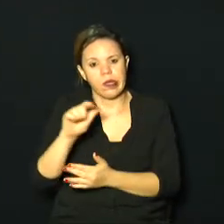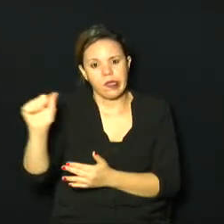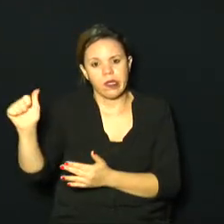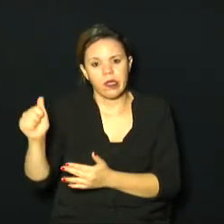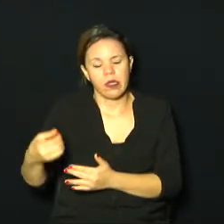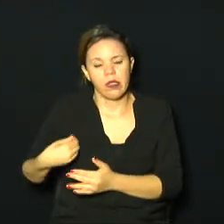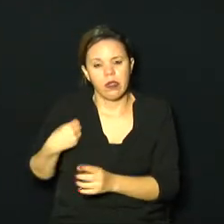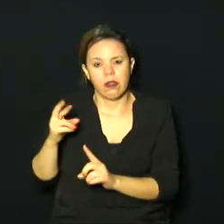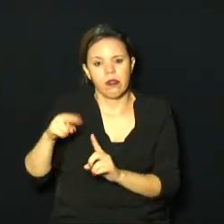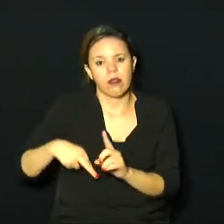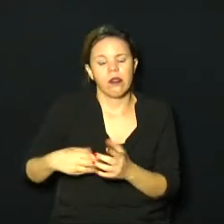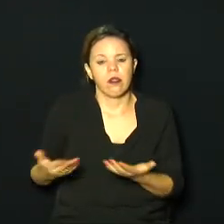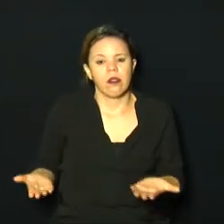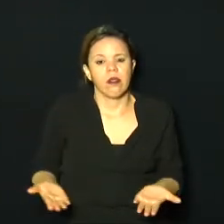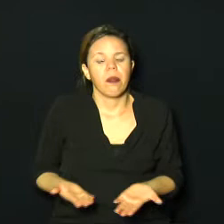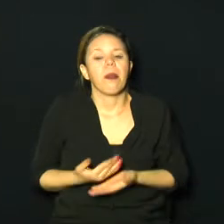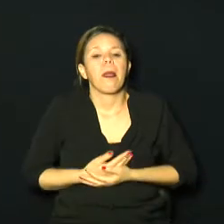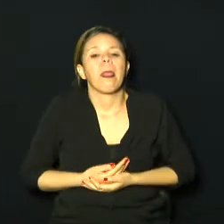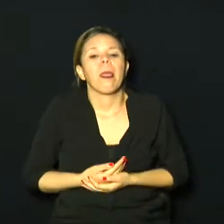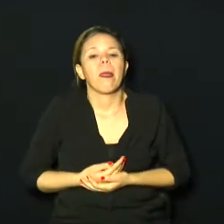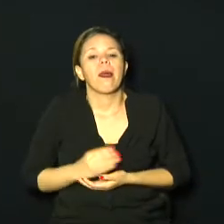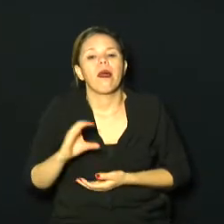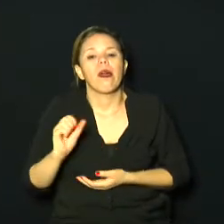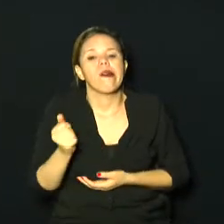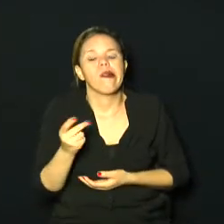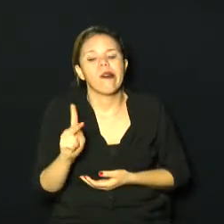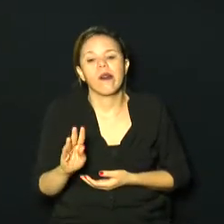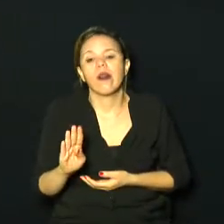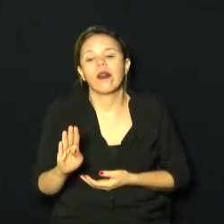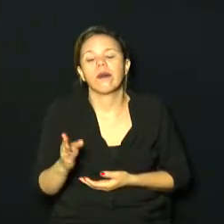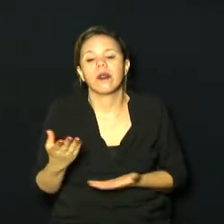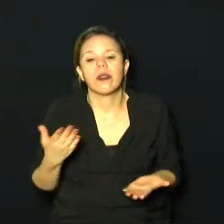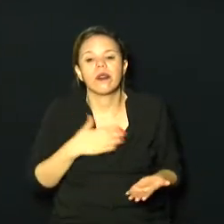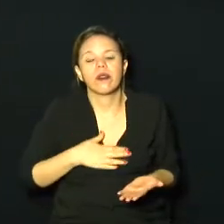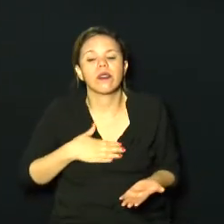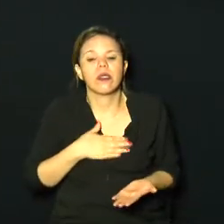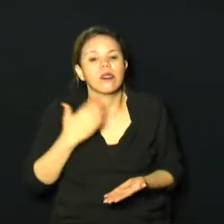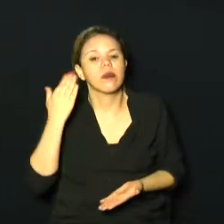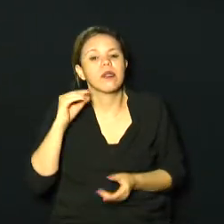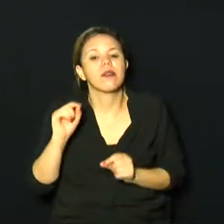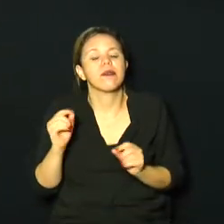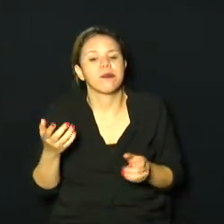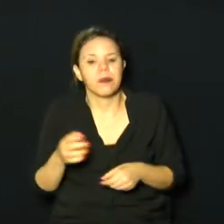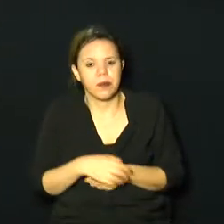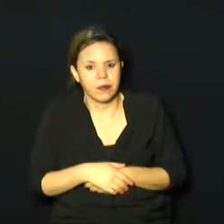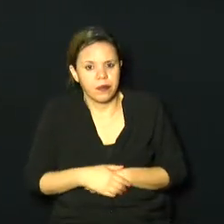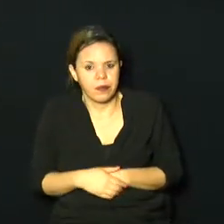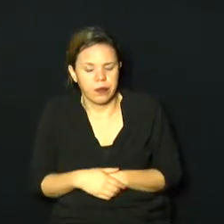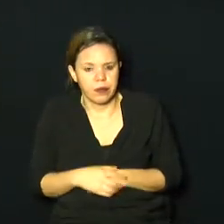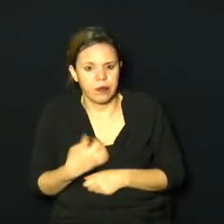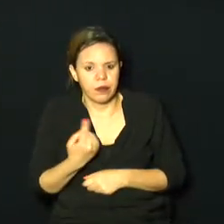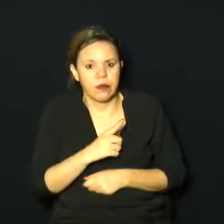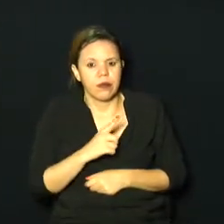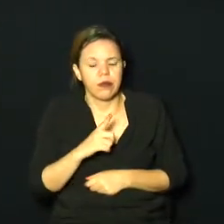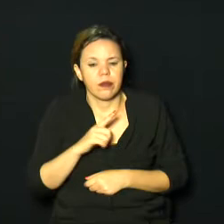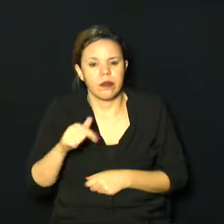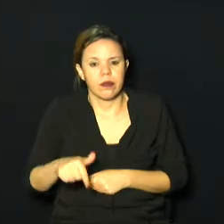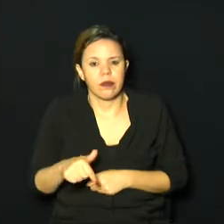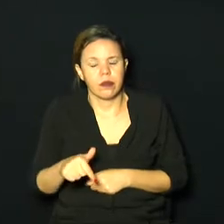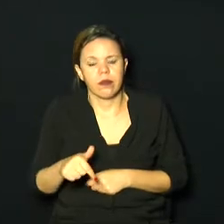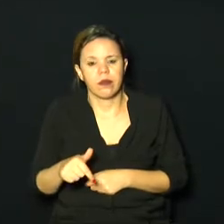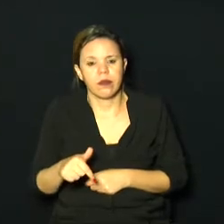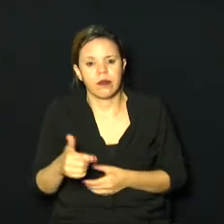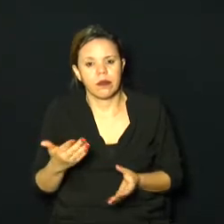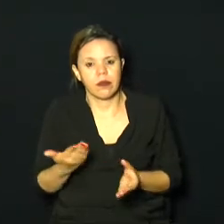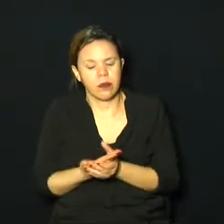estar representando aqui a Coab, né? Mas gostaria de saber, então, para a Coab, né? Nós temos aqui, nos autos,